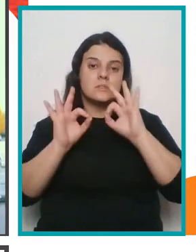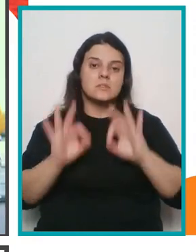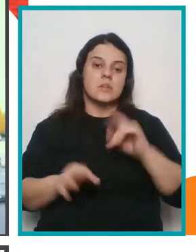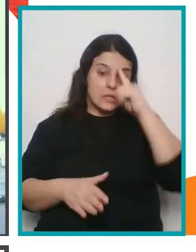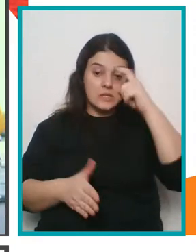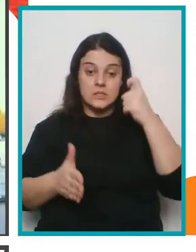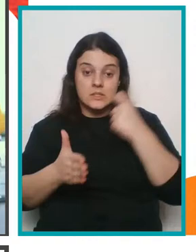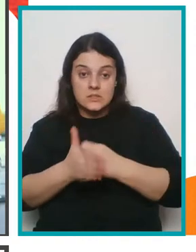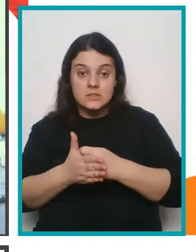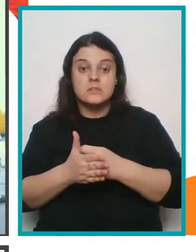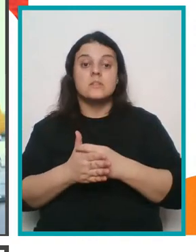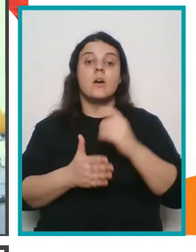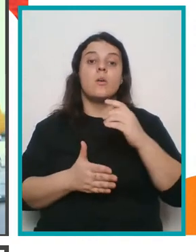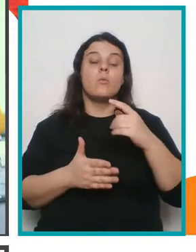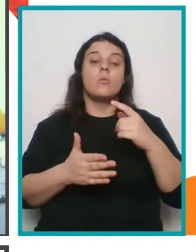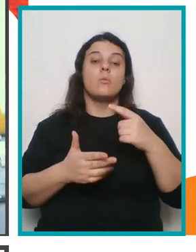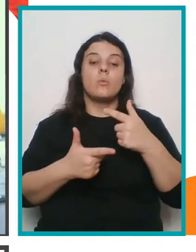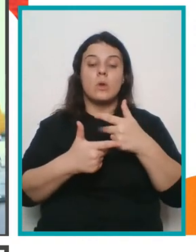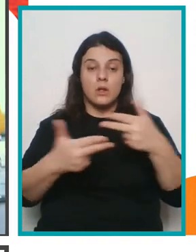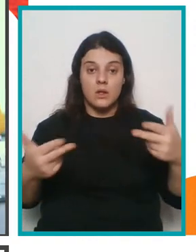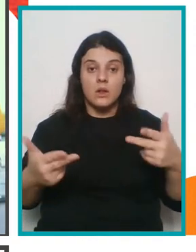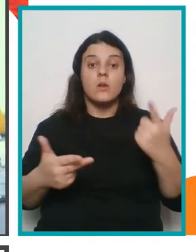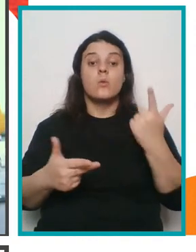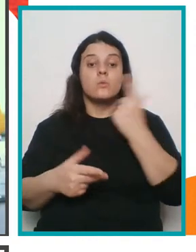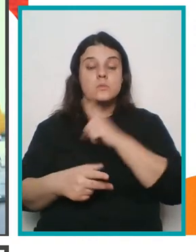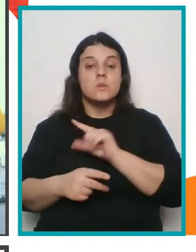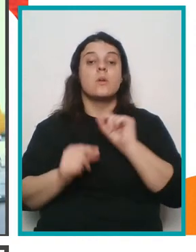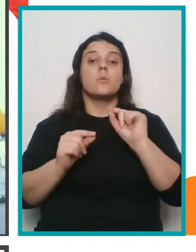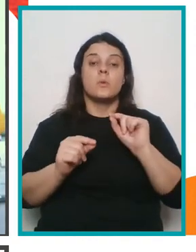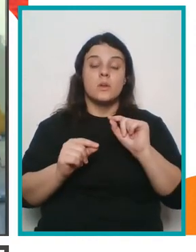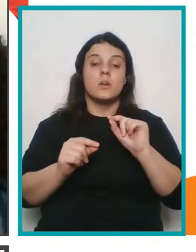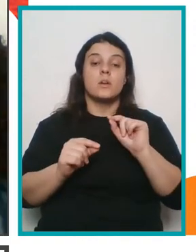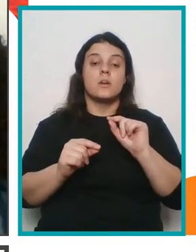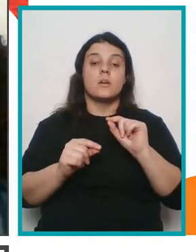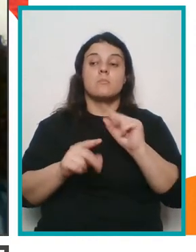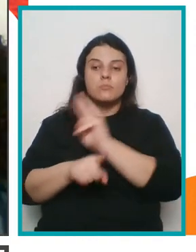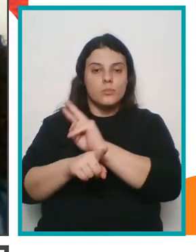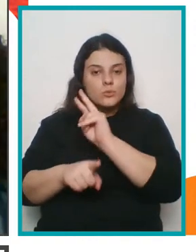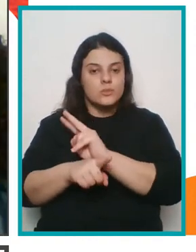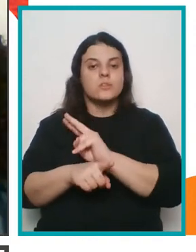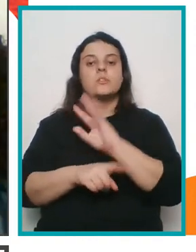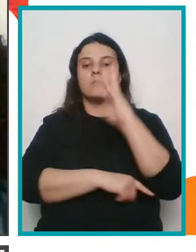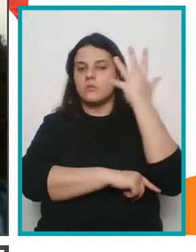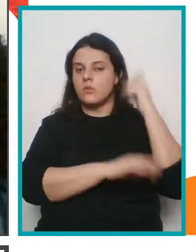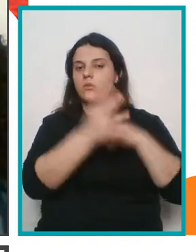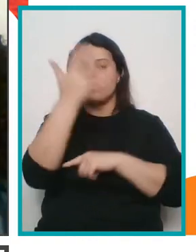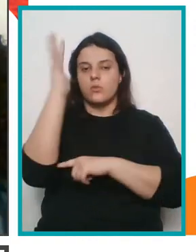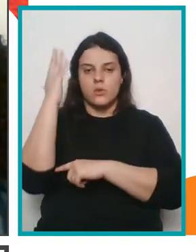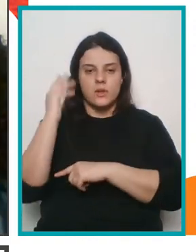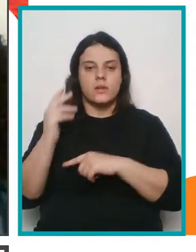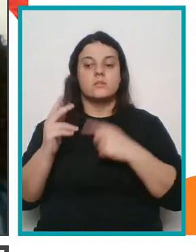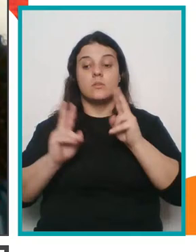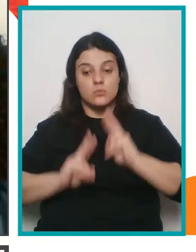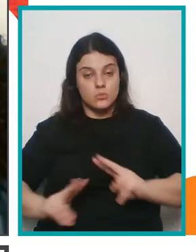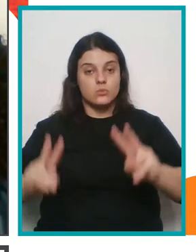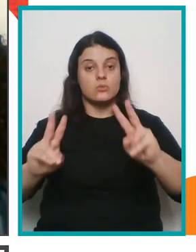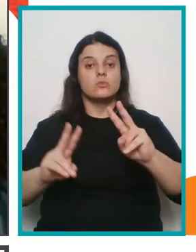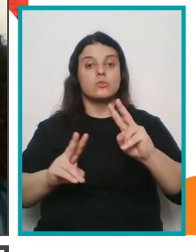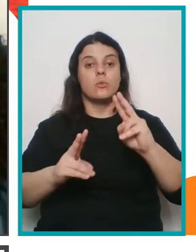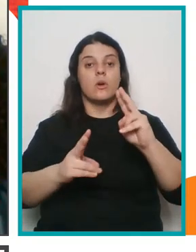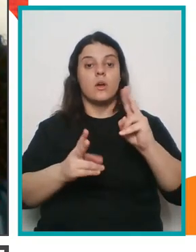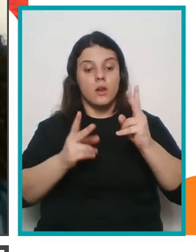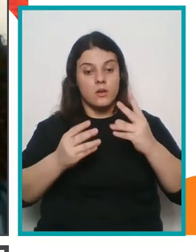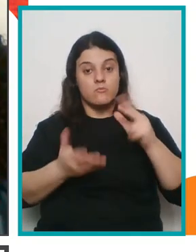pé. Então, isso, assim, queria saber, assim, como é que está essa relação, se tem espaço de